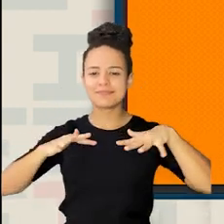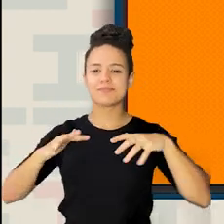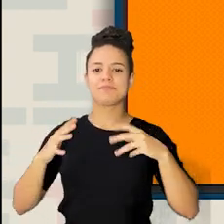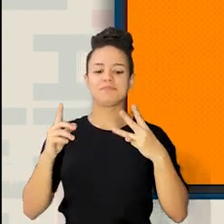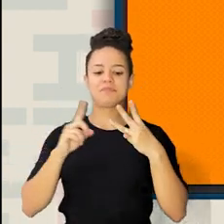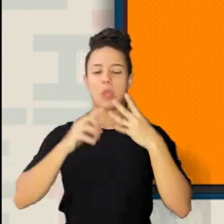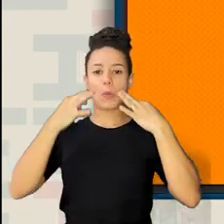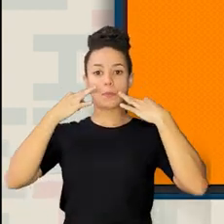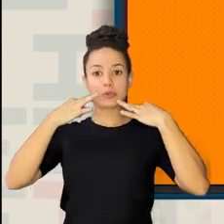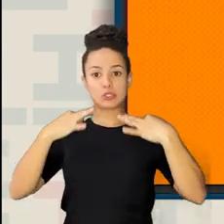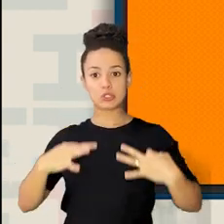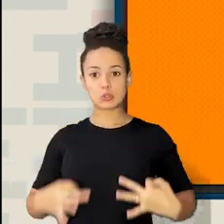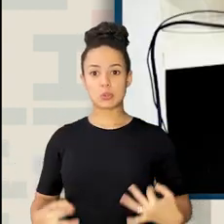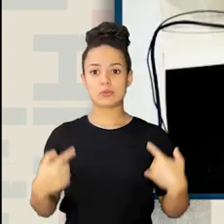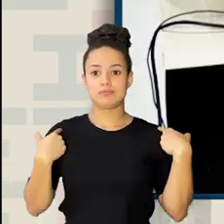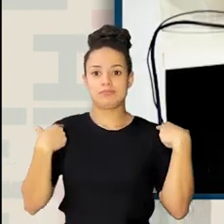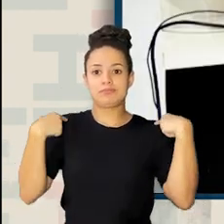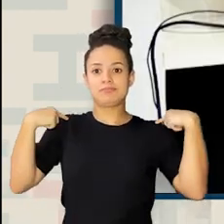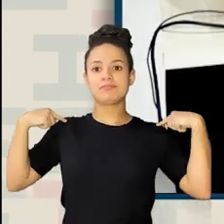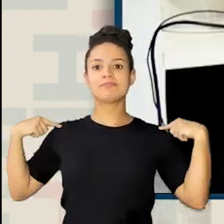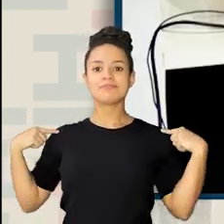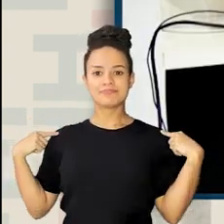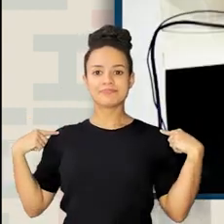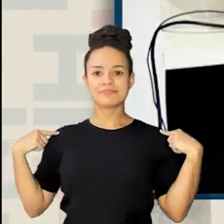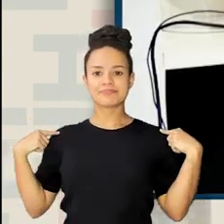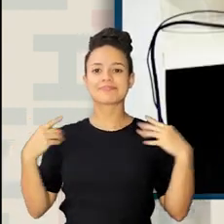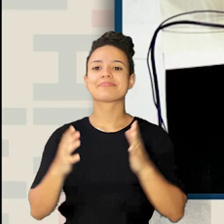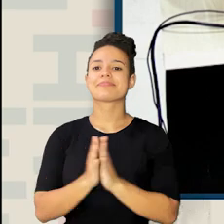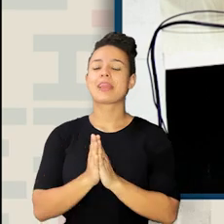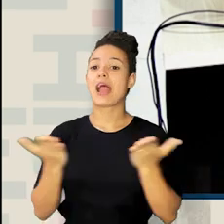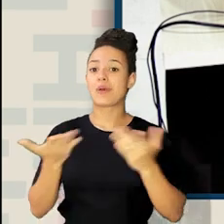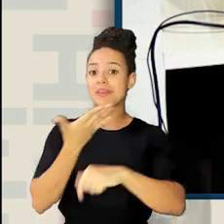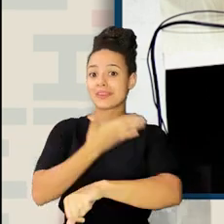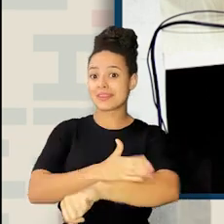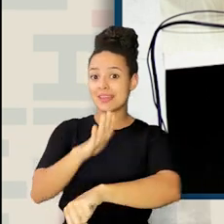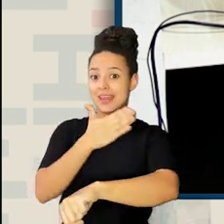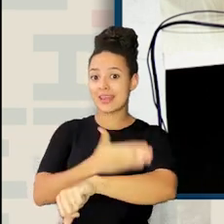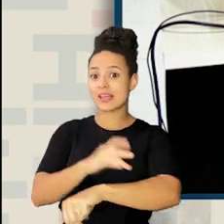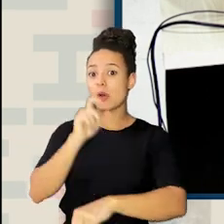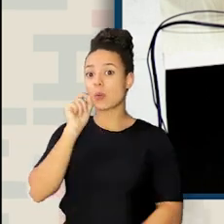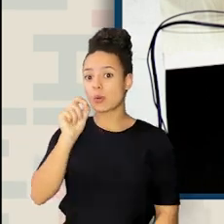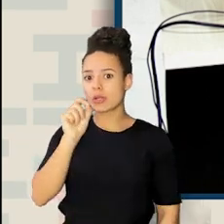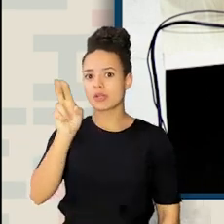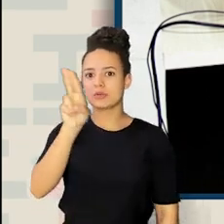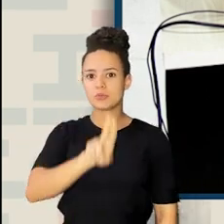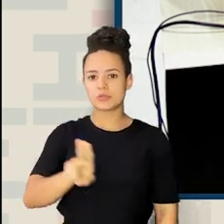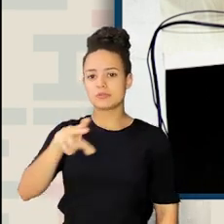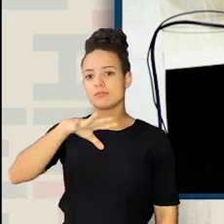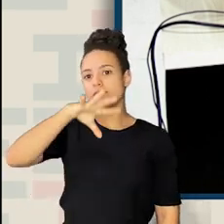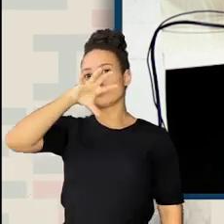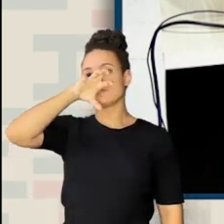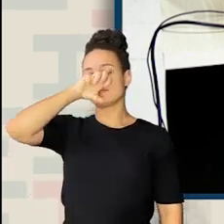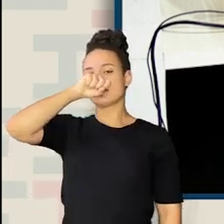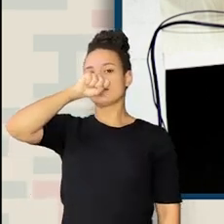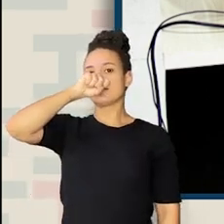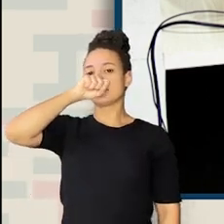uma postura correta, os ombros encaixados, né? Vamos agora treinar um pouco, aplicando essa respiração